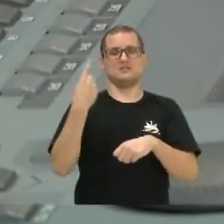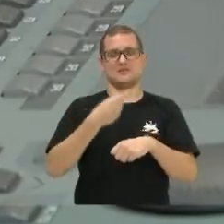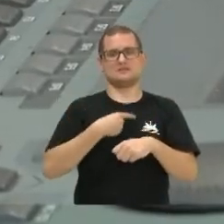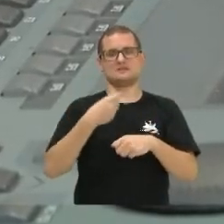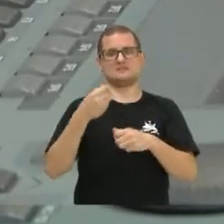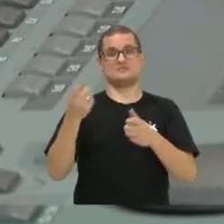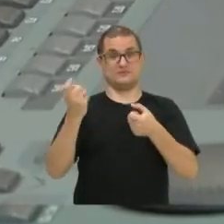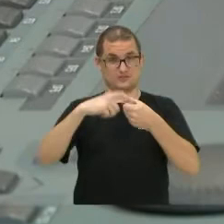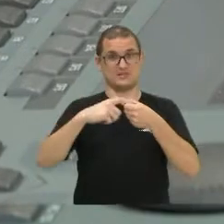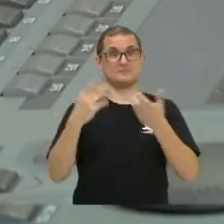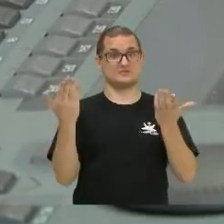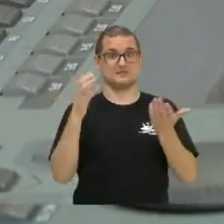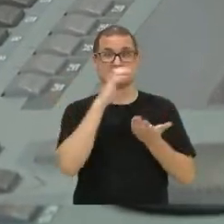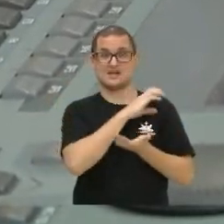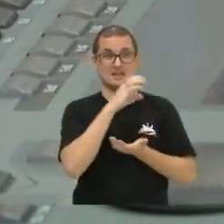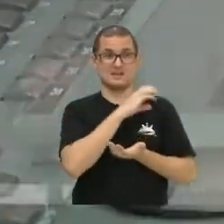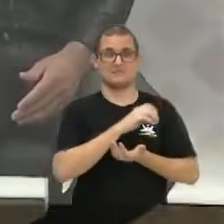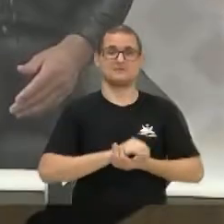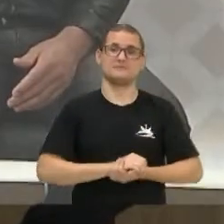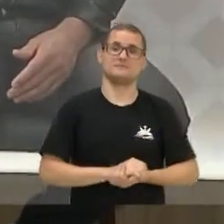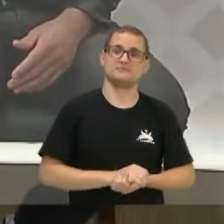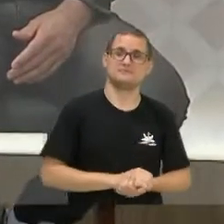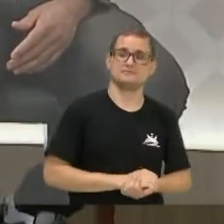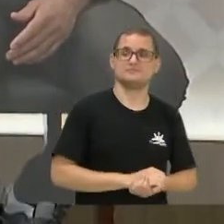já olá queridos